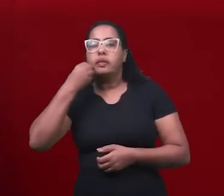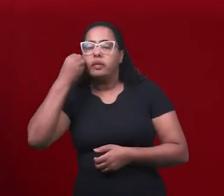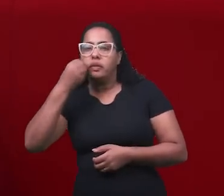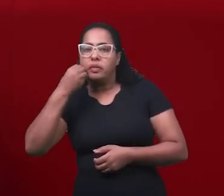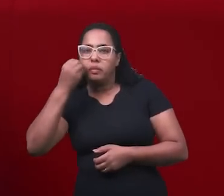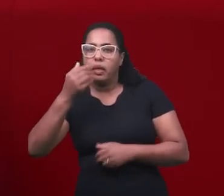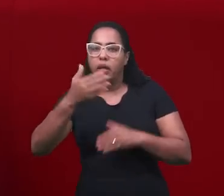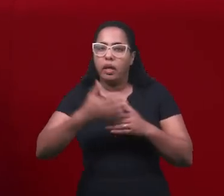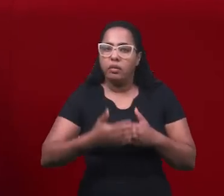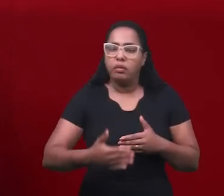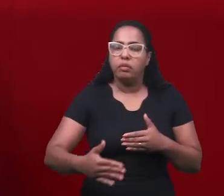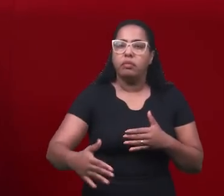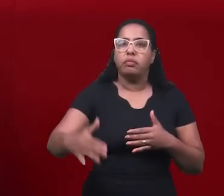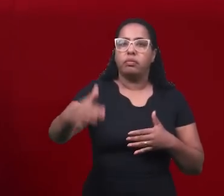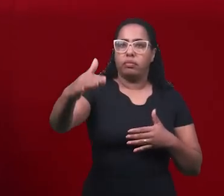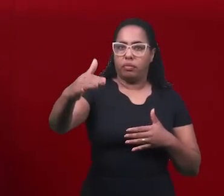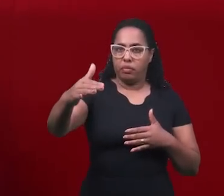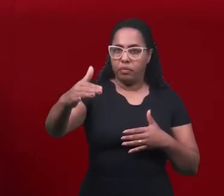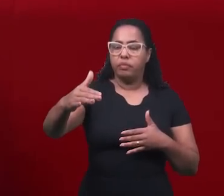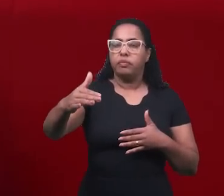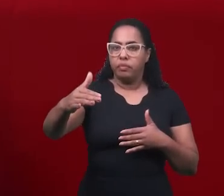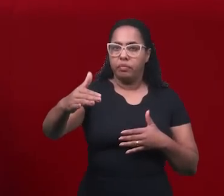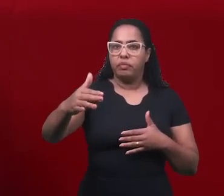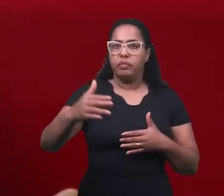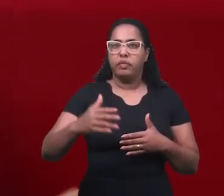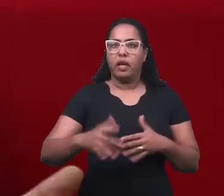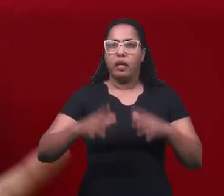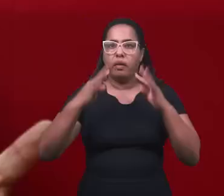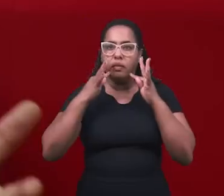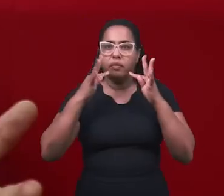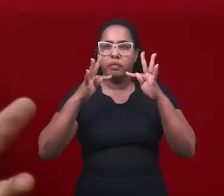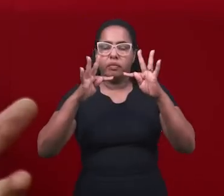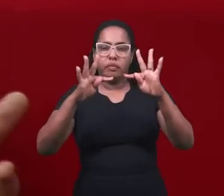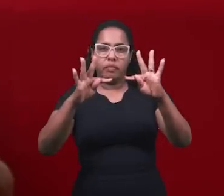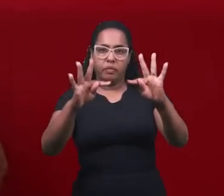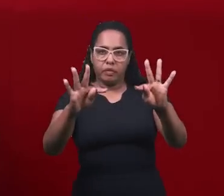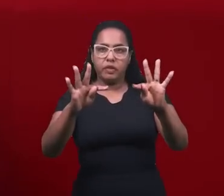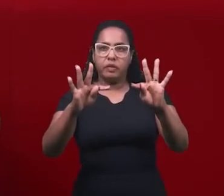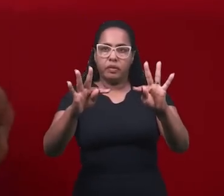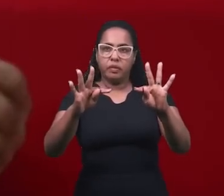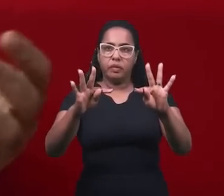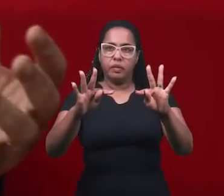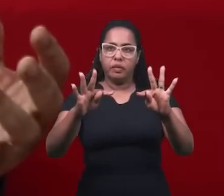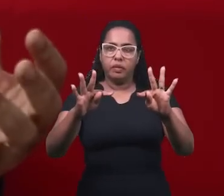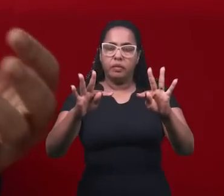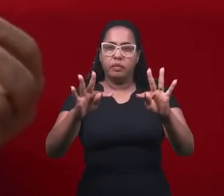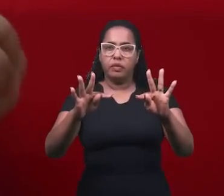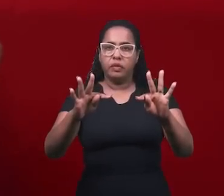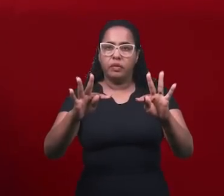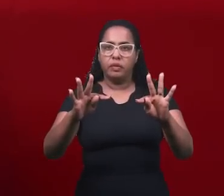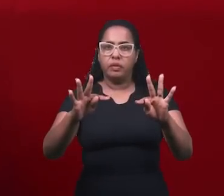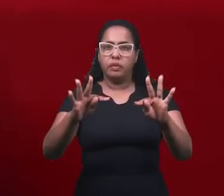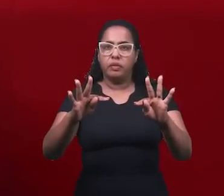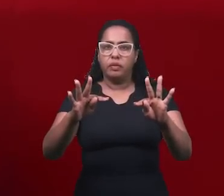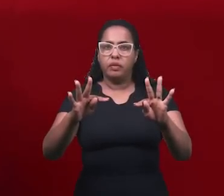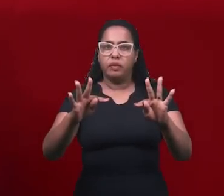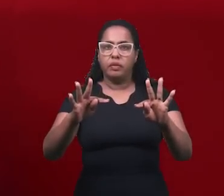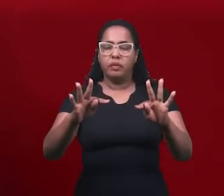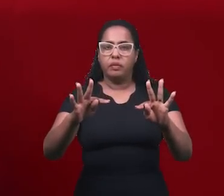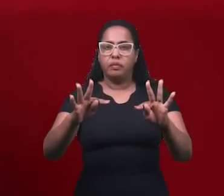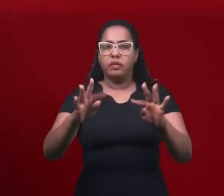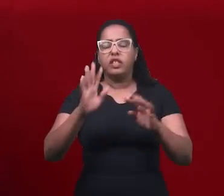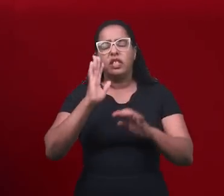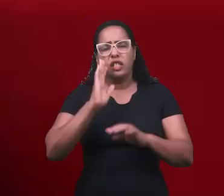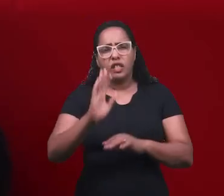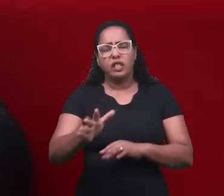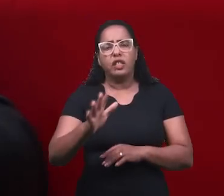mesmo a experiência do dia a dia, e isso é um testemunho, né, que, sobretudo, aqueles